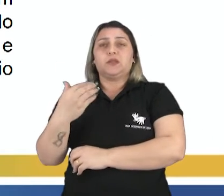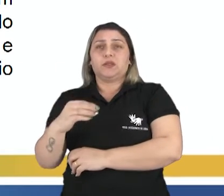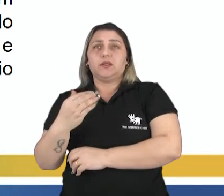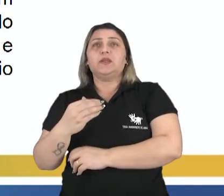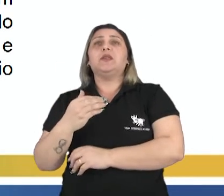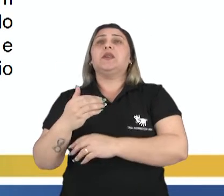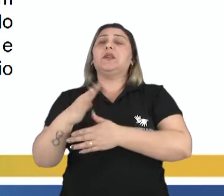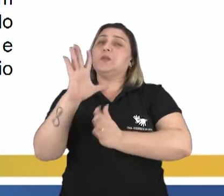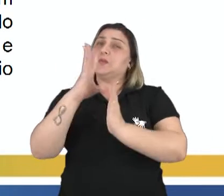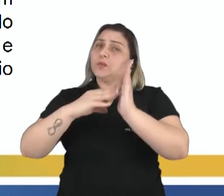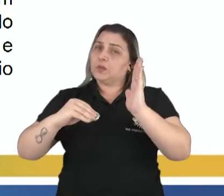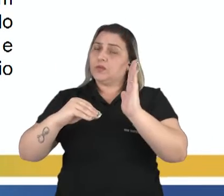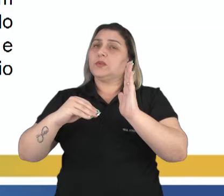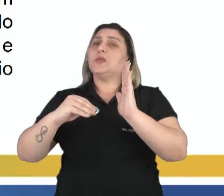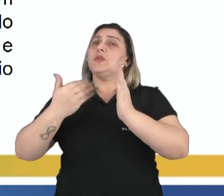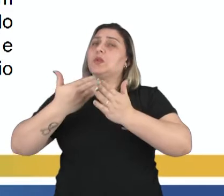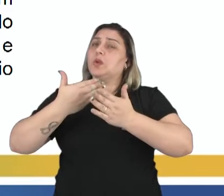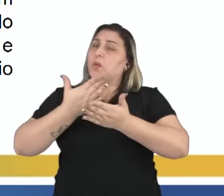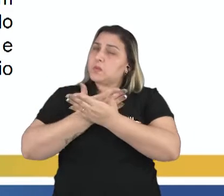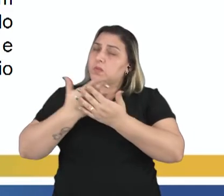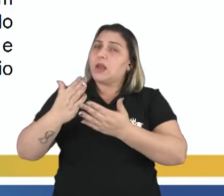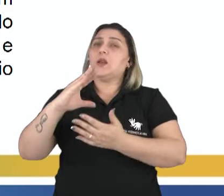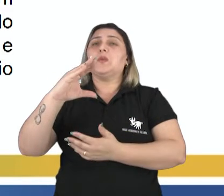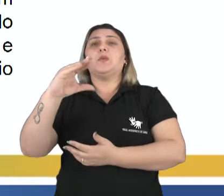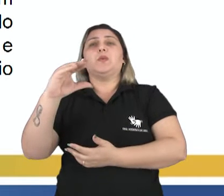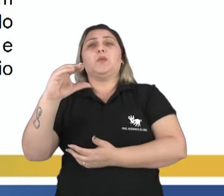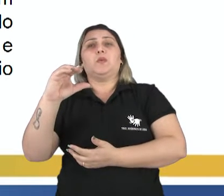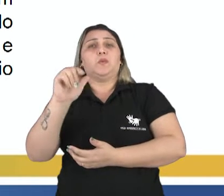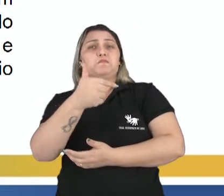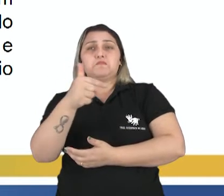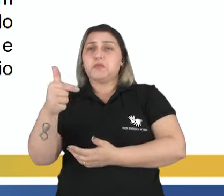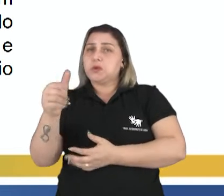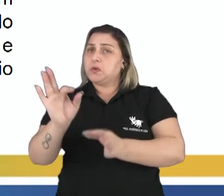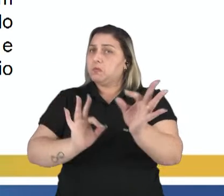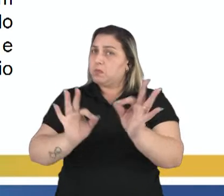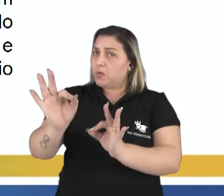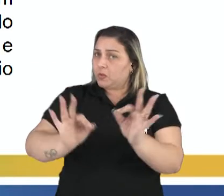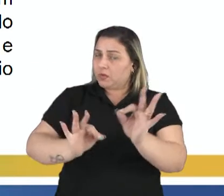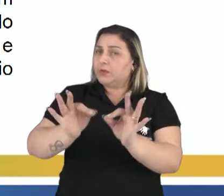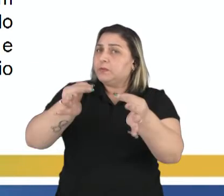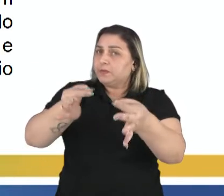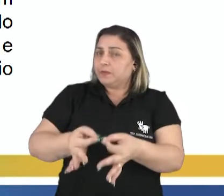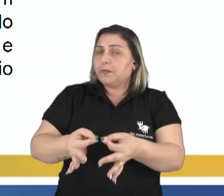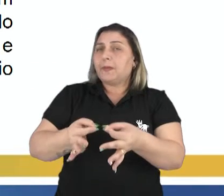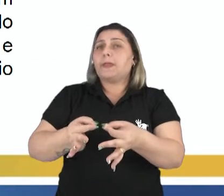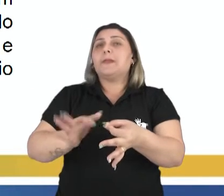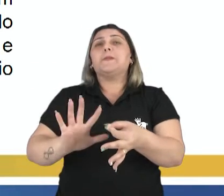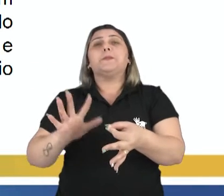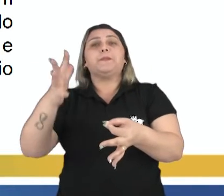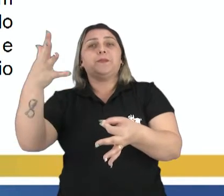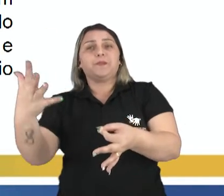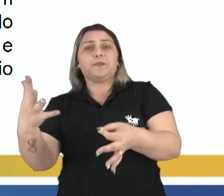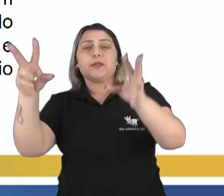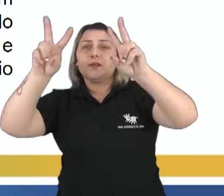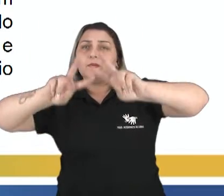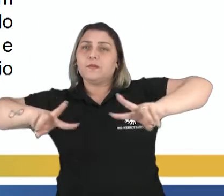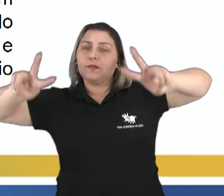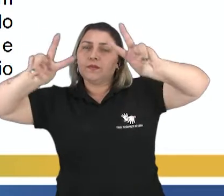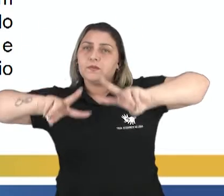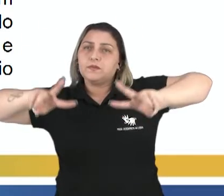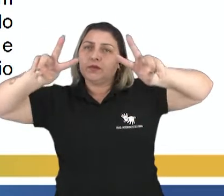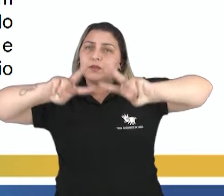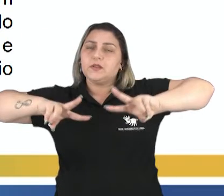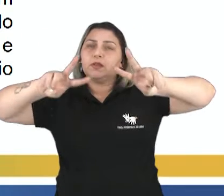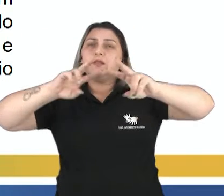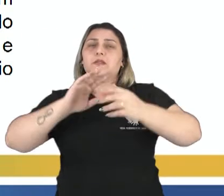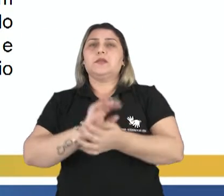segue um movimento que parte do caos, de uma coisa que não tinha ordem, certo? E passa a ser algo virtual.